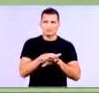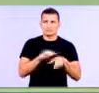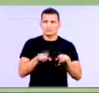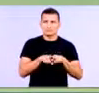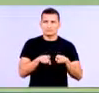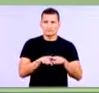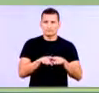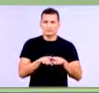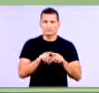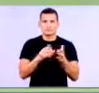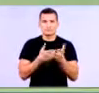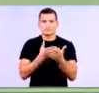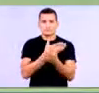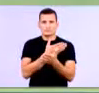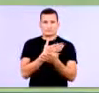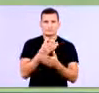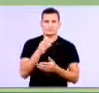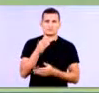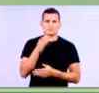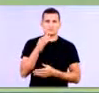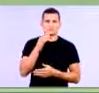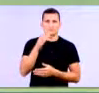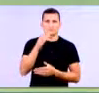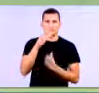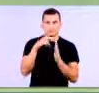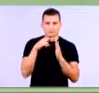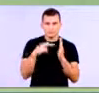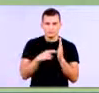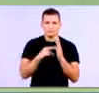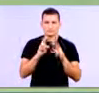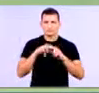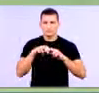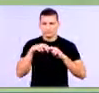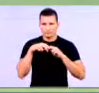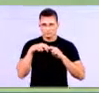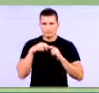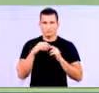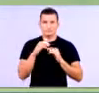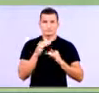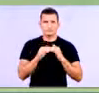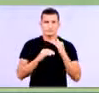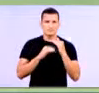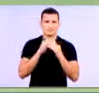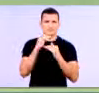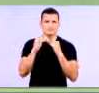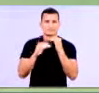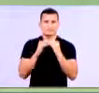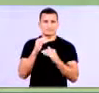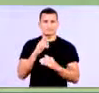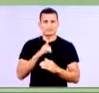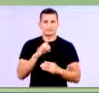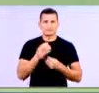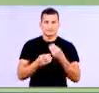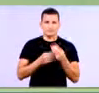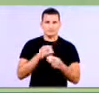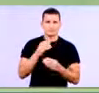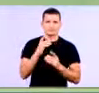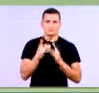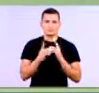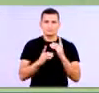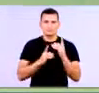de exclusão de regras. Por isso, esse processo tem como características dinamismo